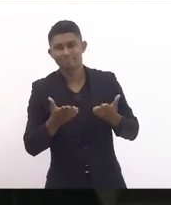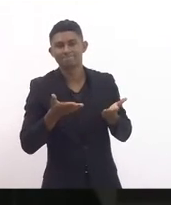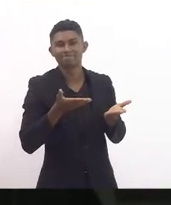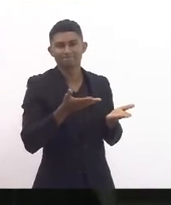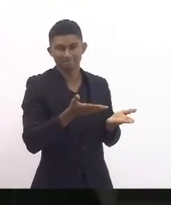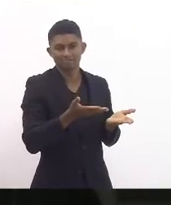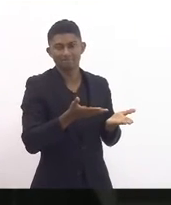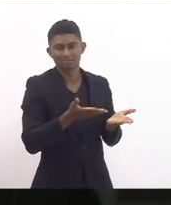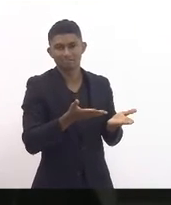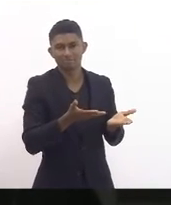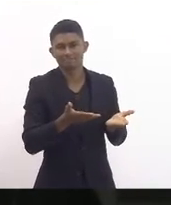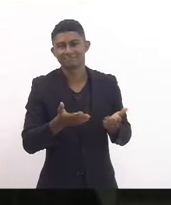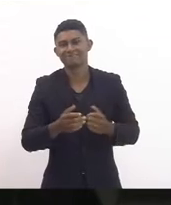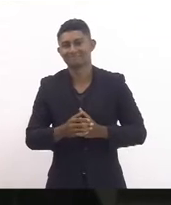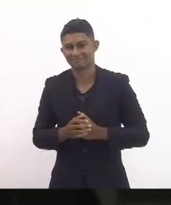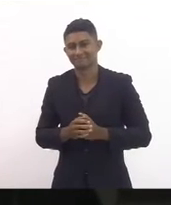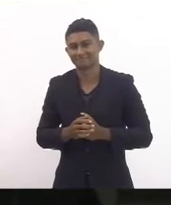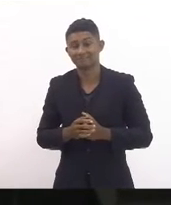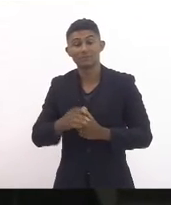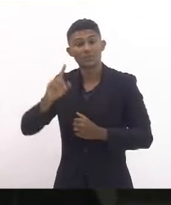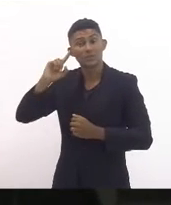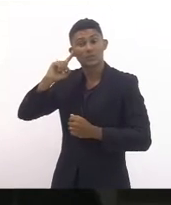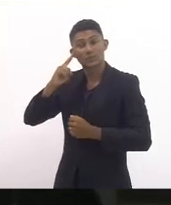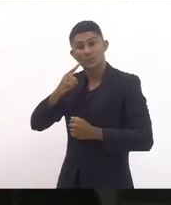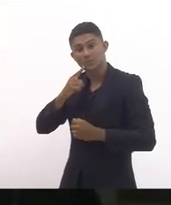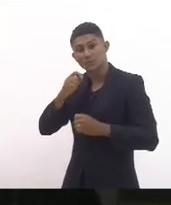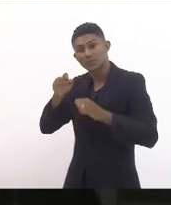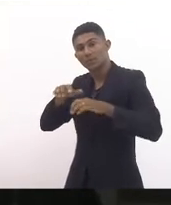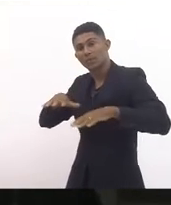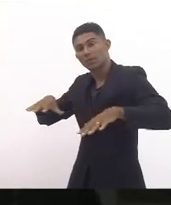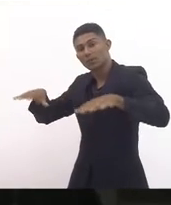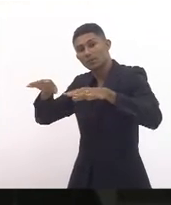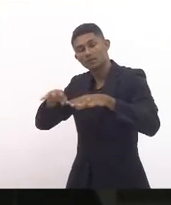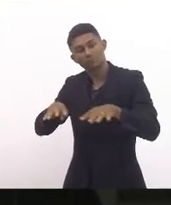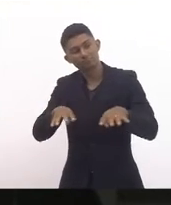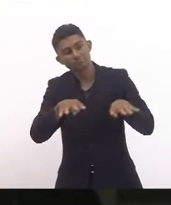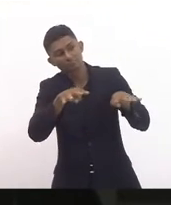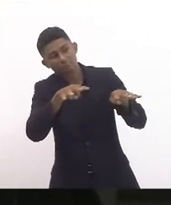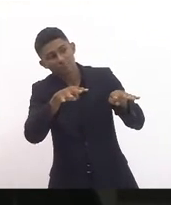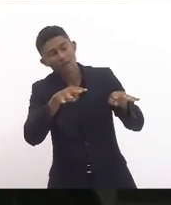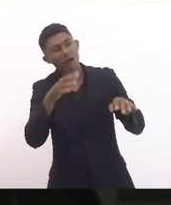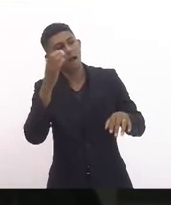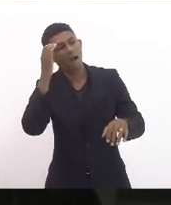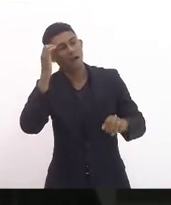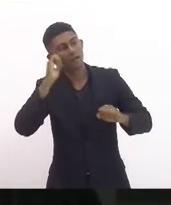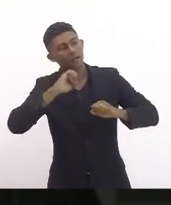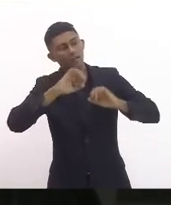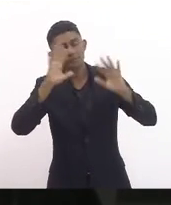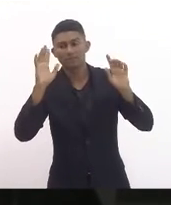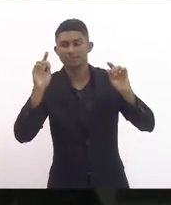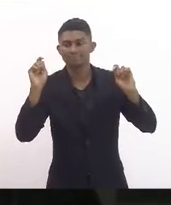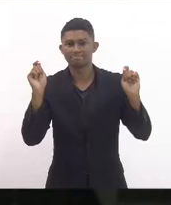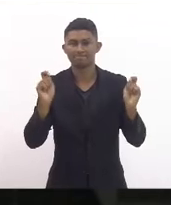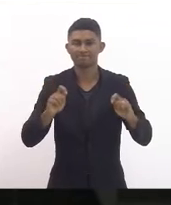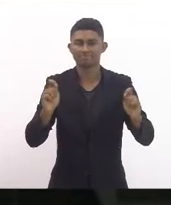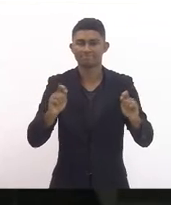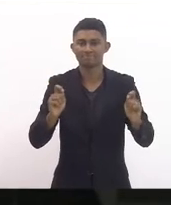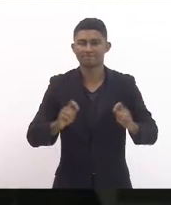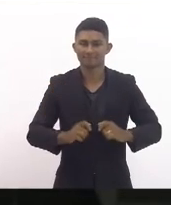de libras tirava nossa voz aos deficientes auditivos